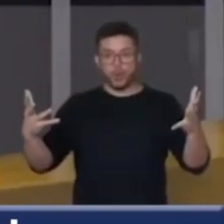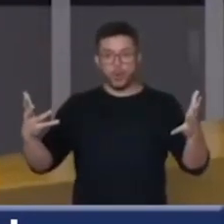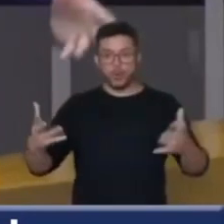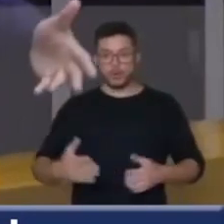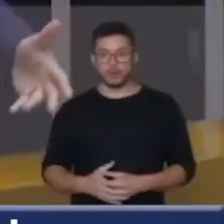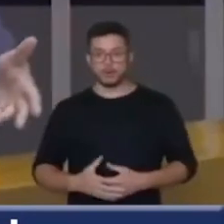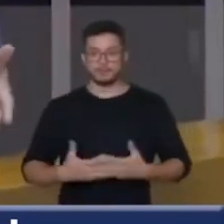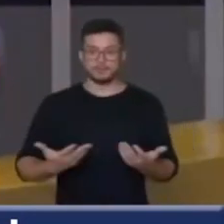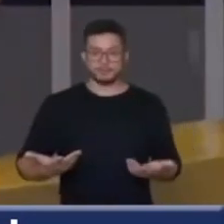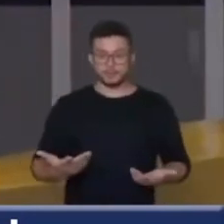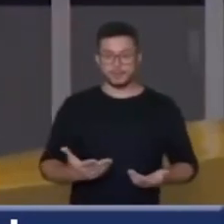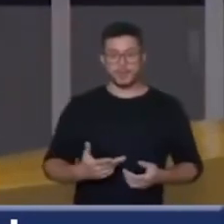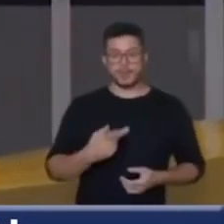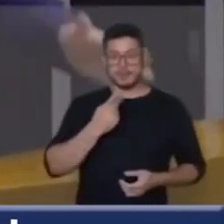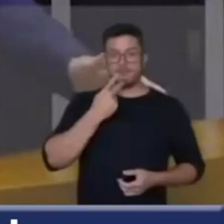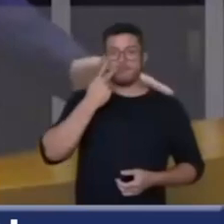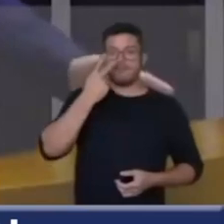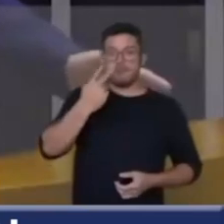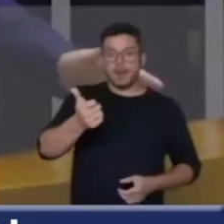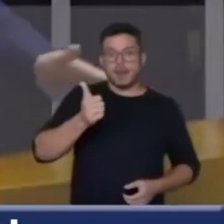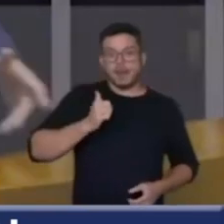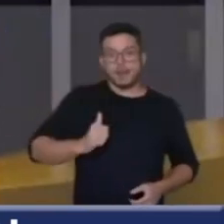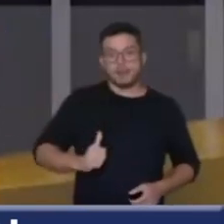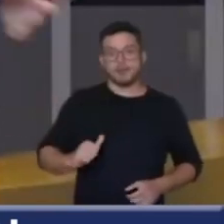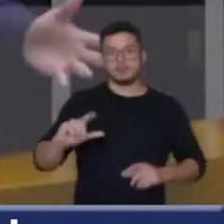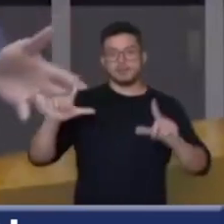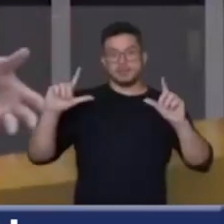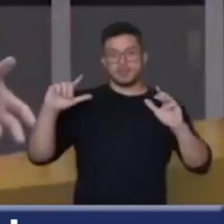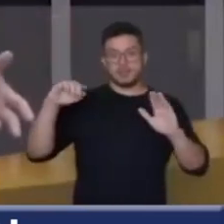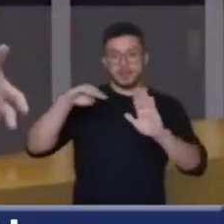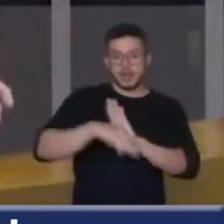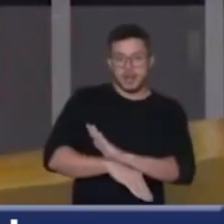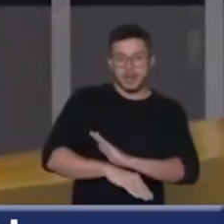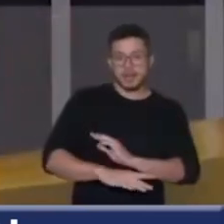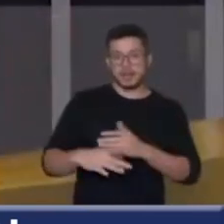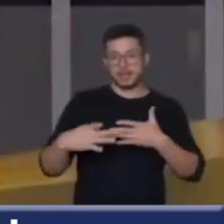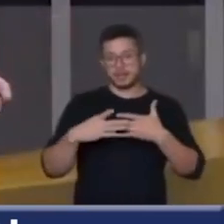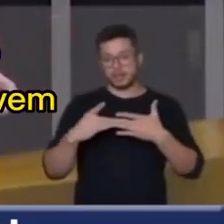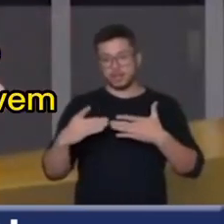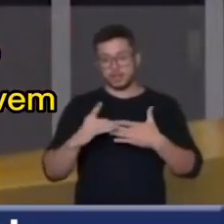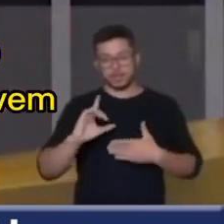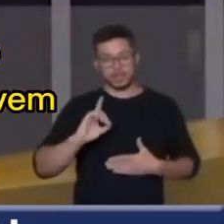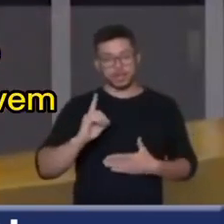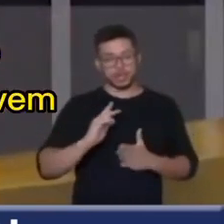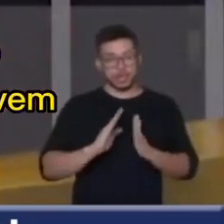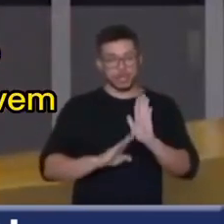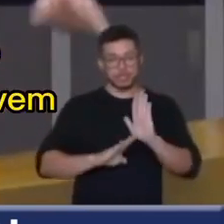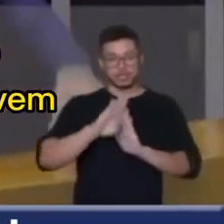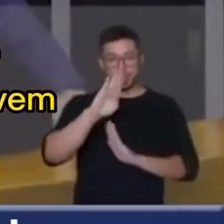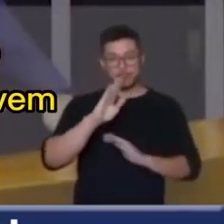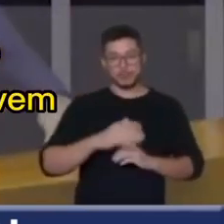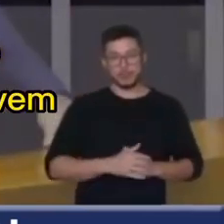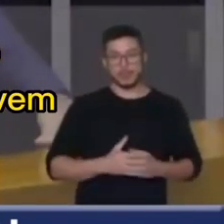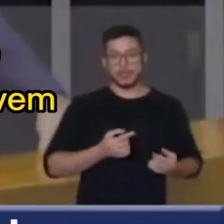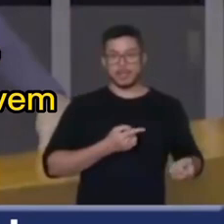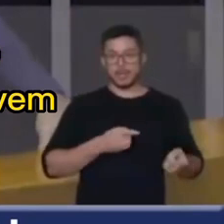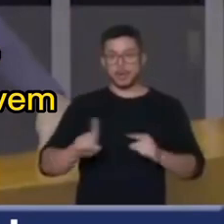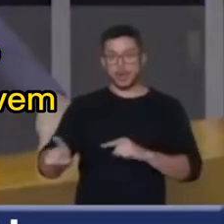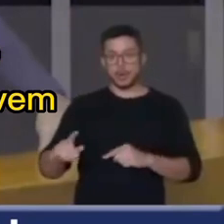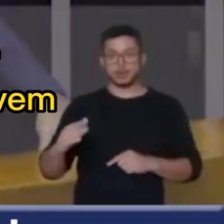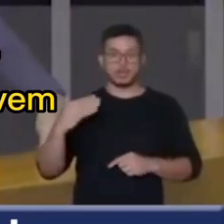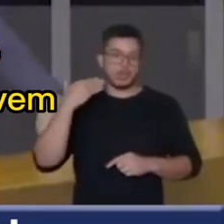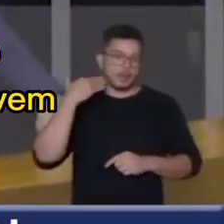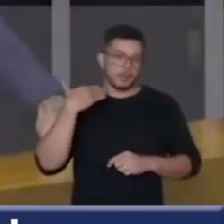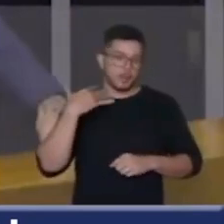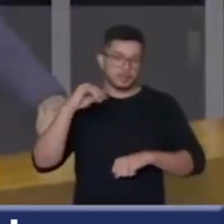despenca o dólar sobe ataca a autonomia do Banco Central para buscar um culpado para esse